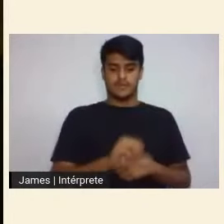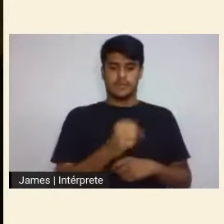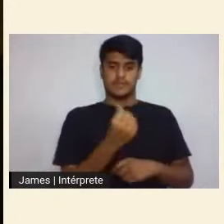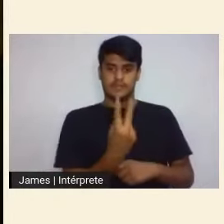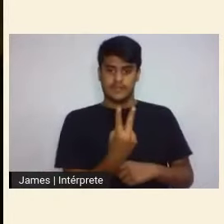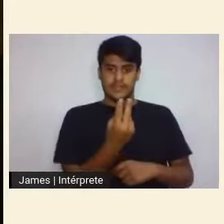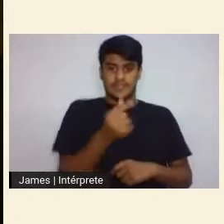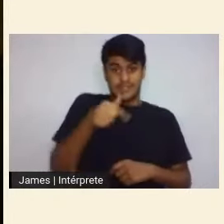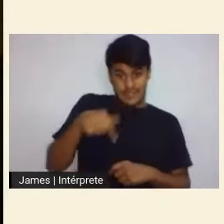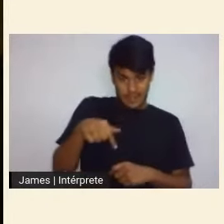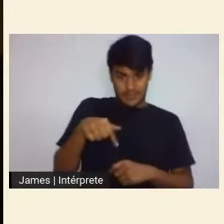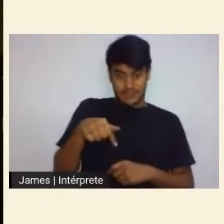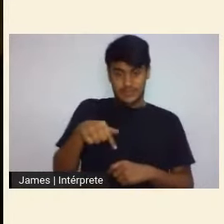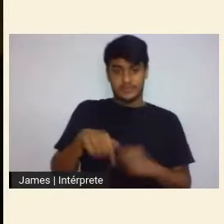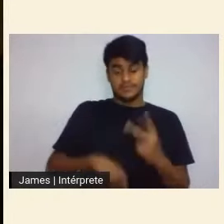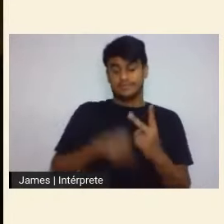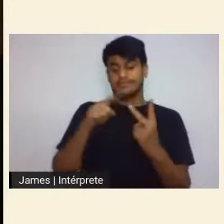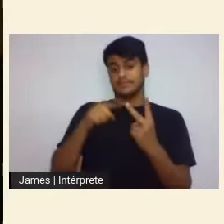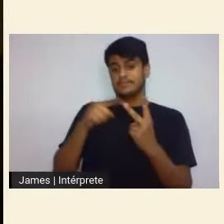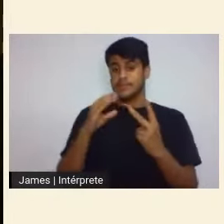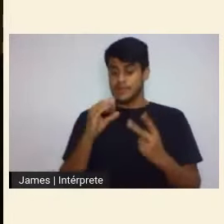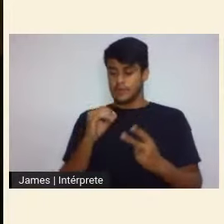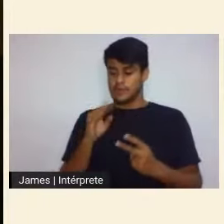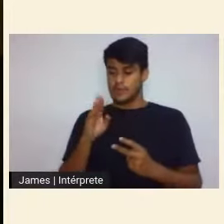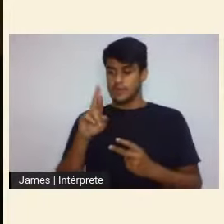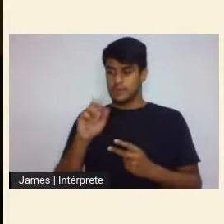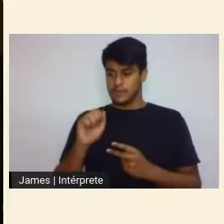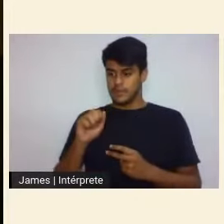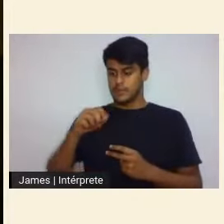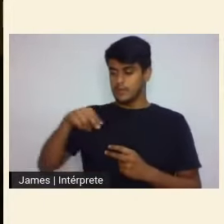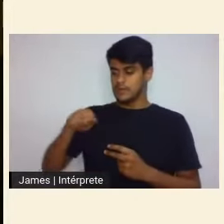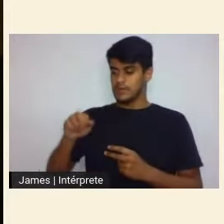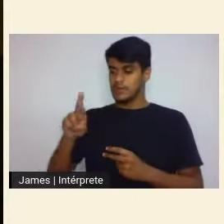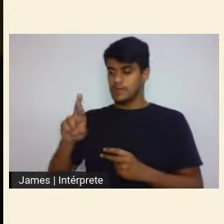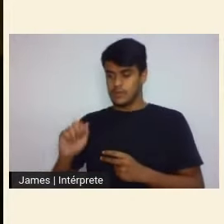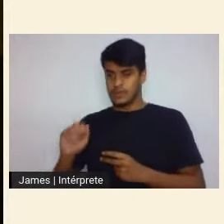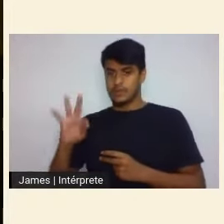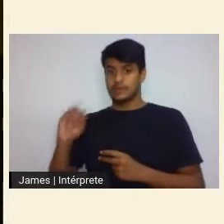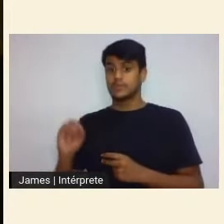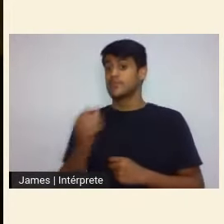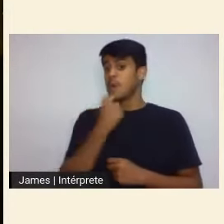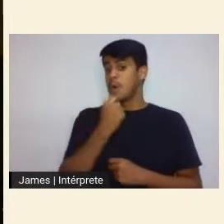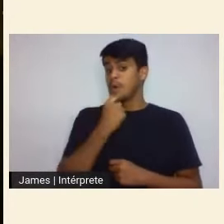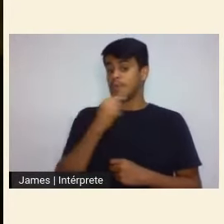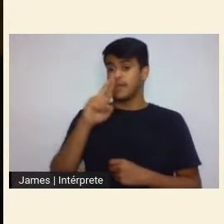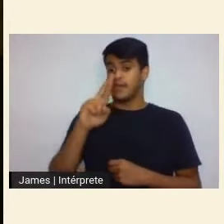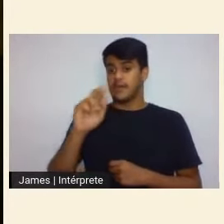1927, e Cobra Norato, do gaúcho Raul Bopp,